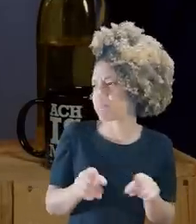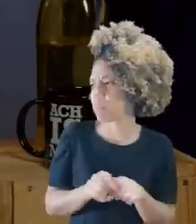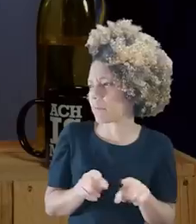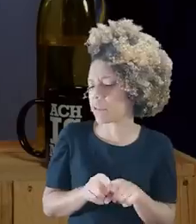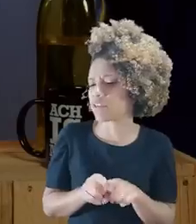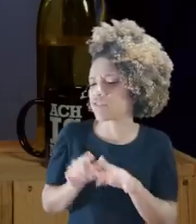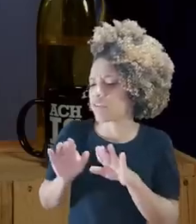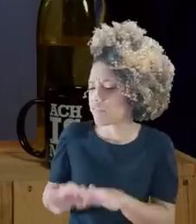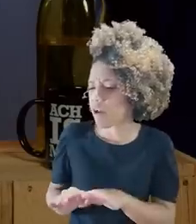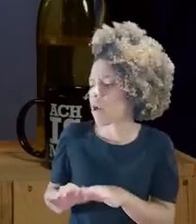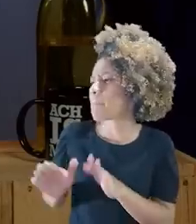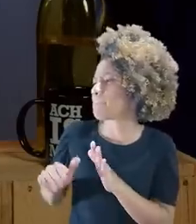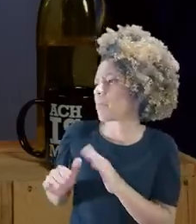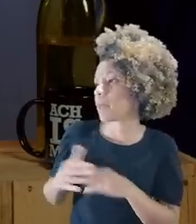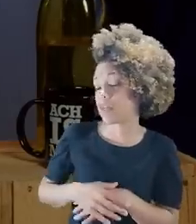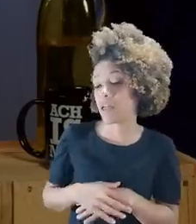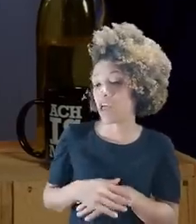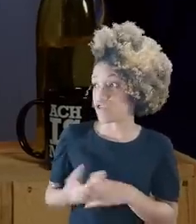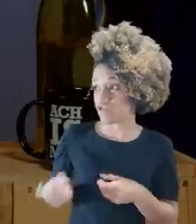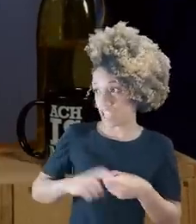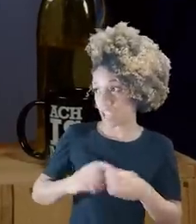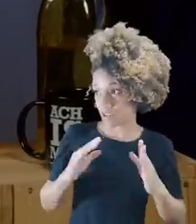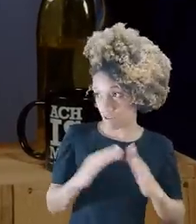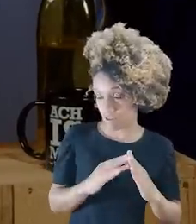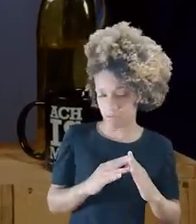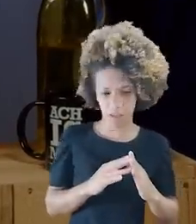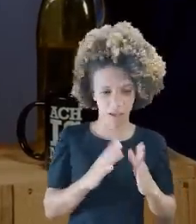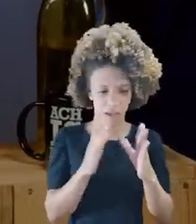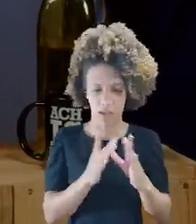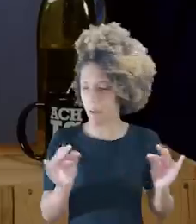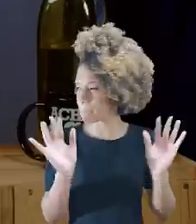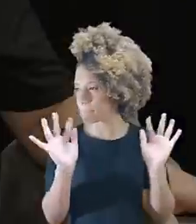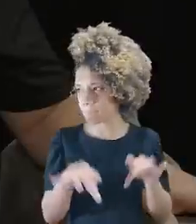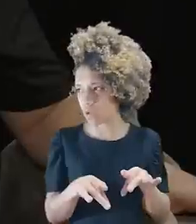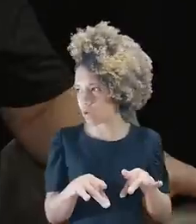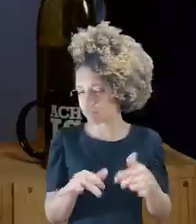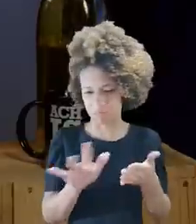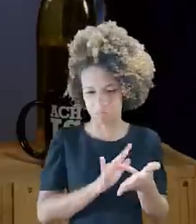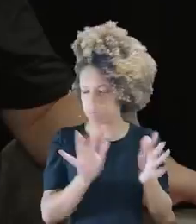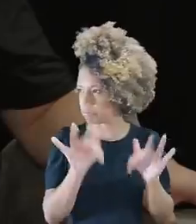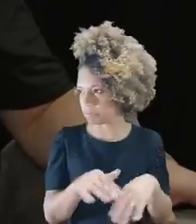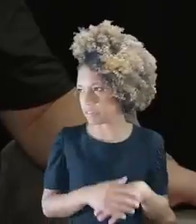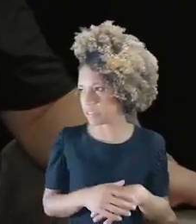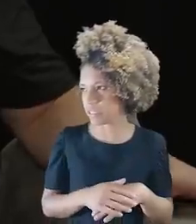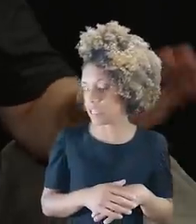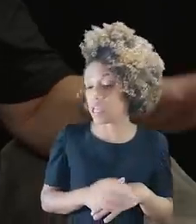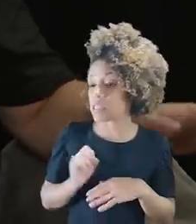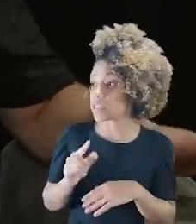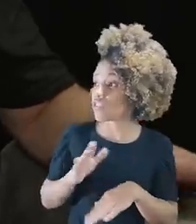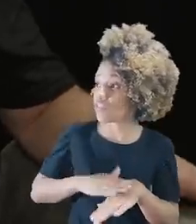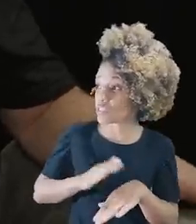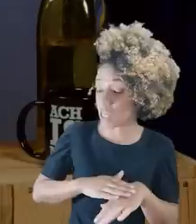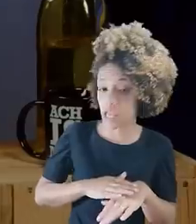exercícios Maurício não vai dar certo ninguém vai não vai conseguir não tem jeito não tem jeito porque porque isso daqui já tá maior do que